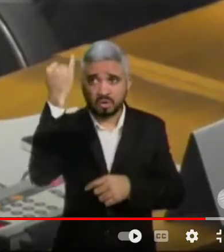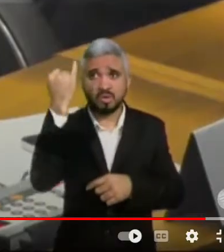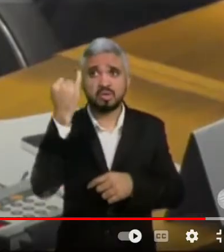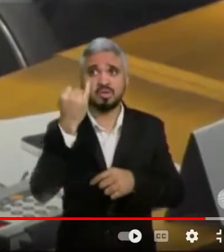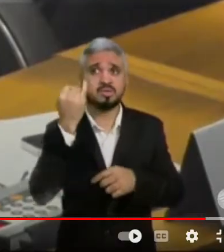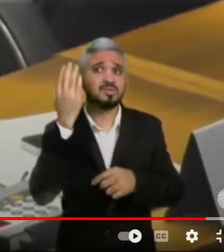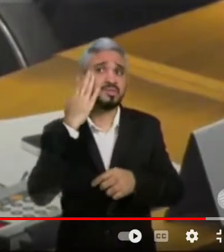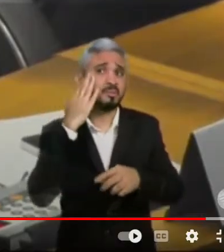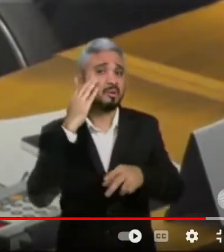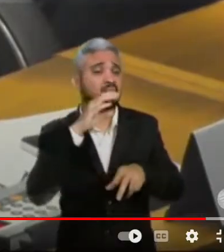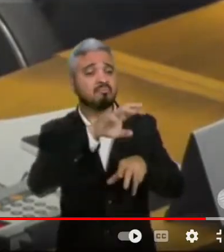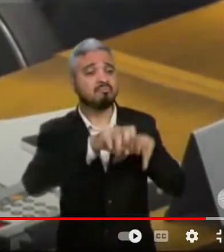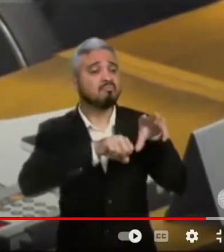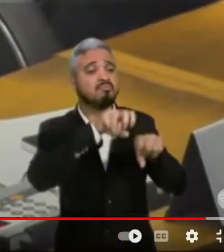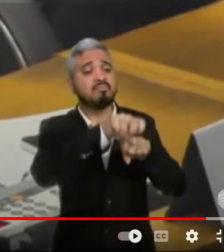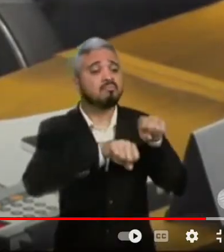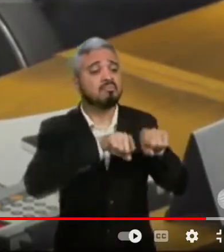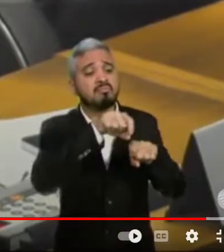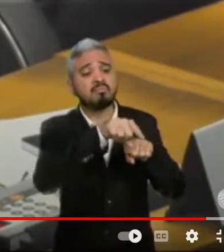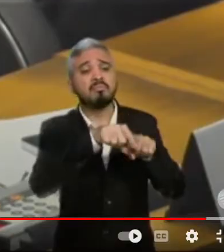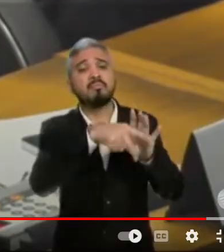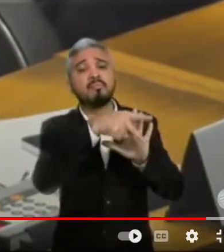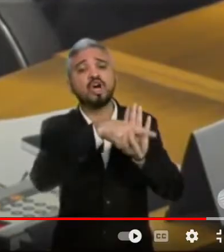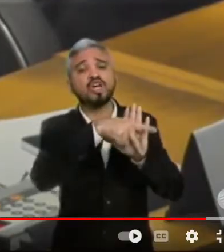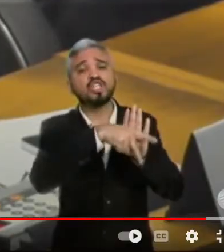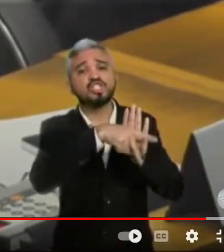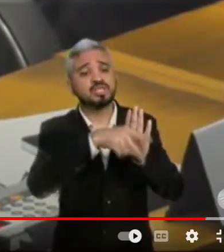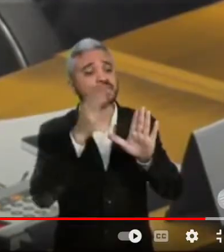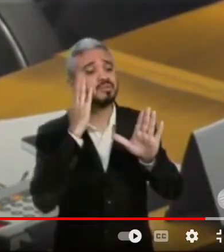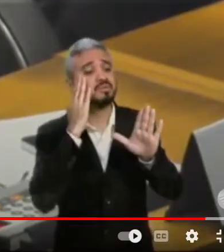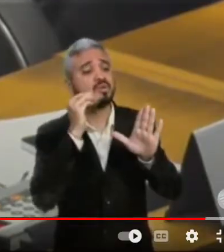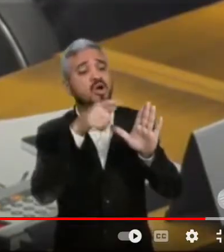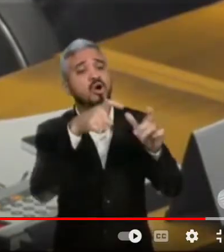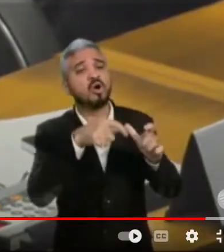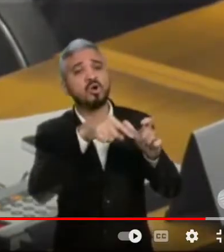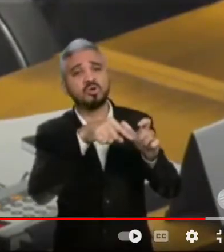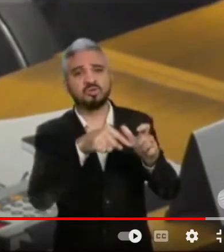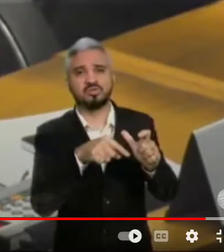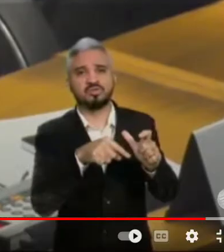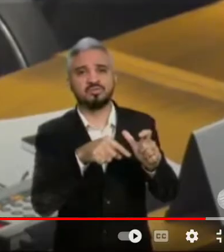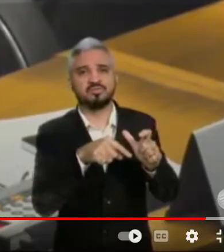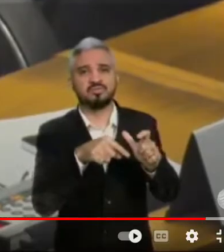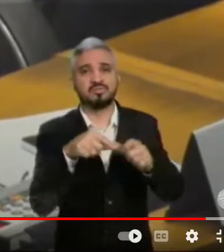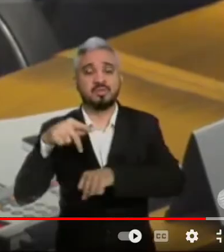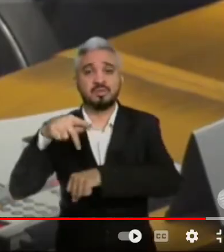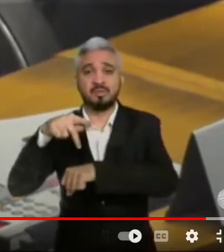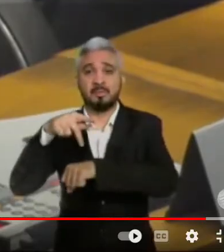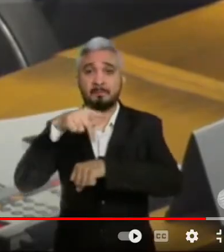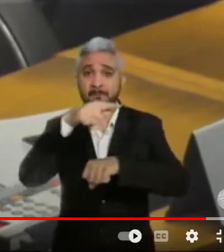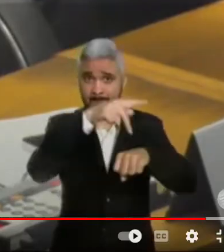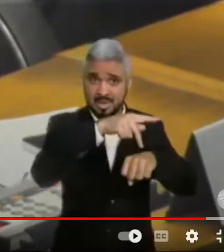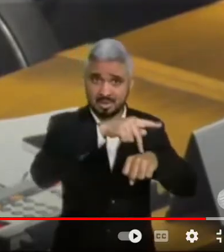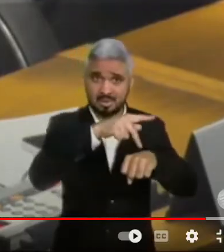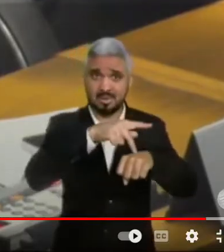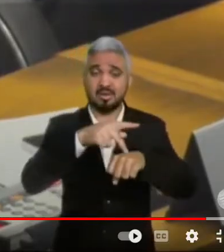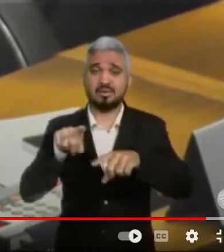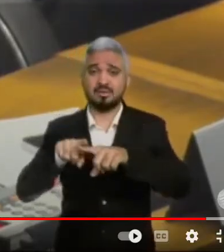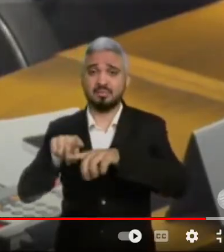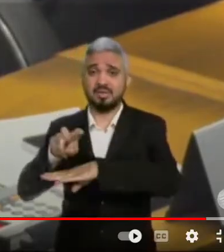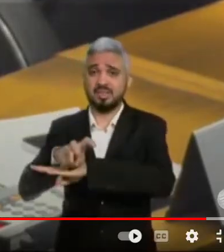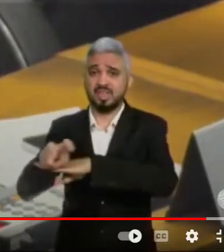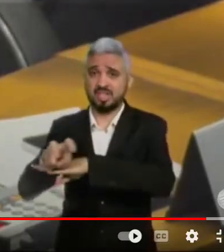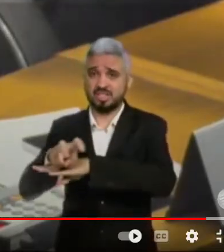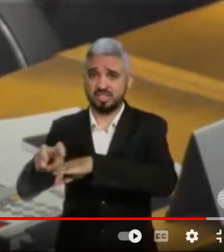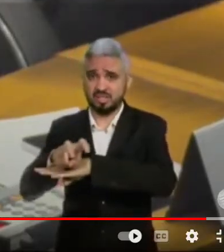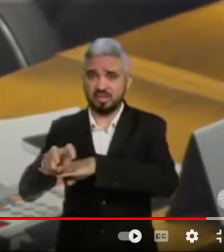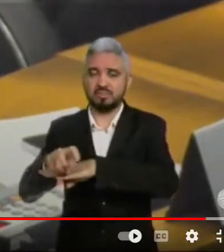projeto, colocar em pauta, porque Pedreiras e Trizidela precisam demais daquela ponte. Então, não vamos